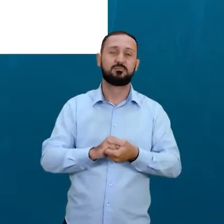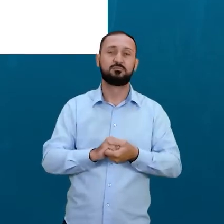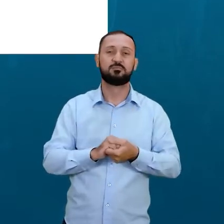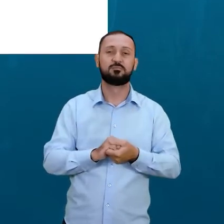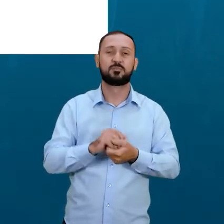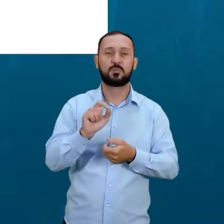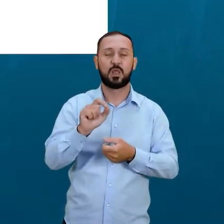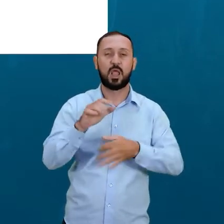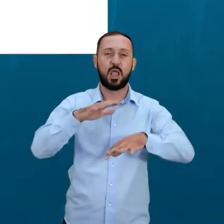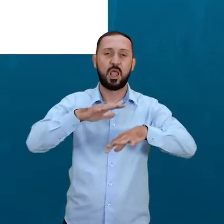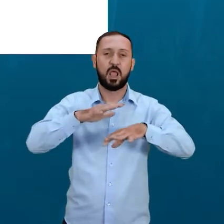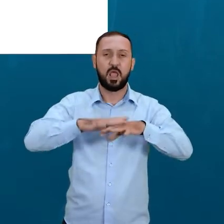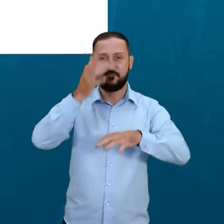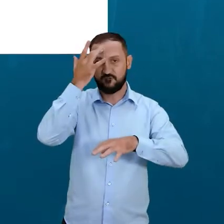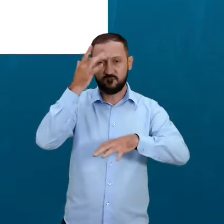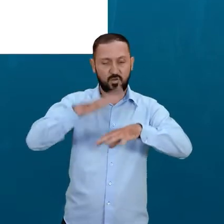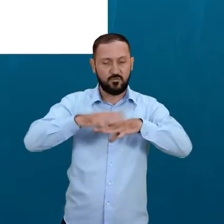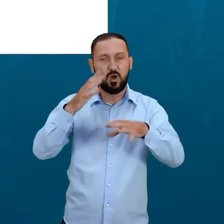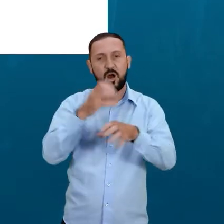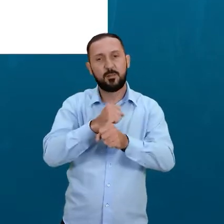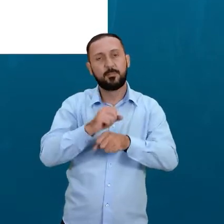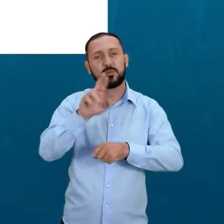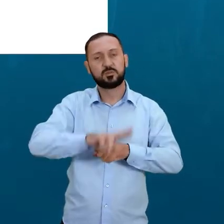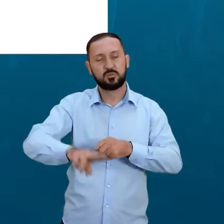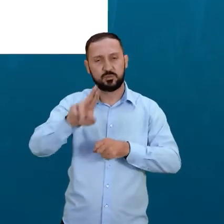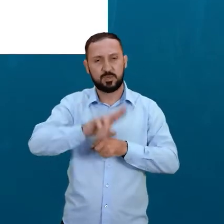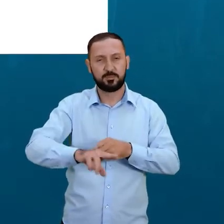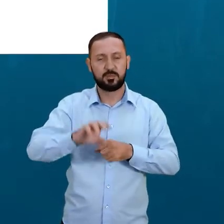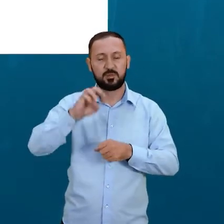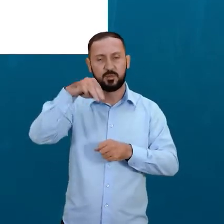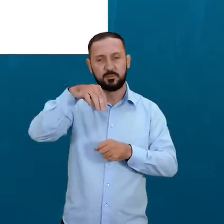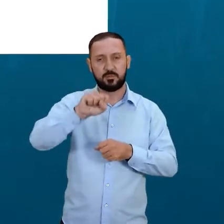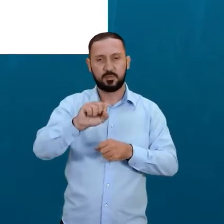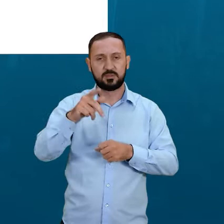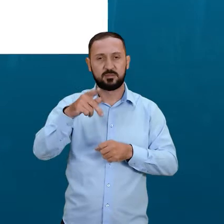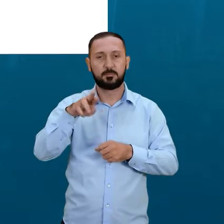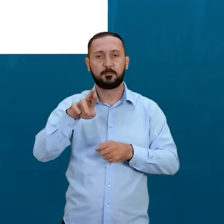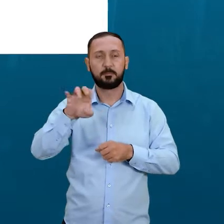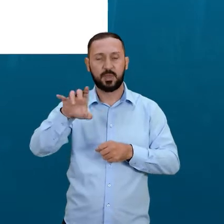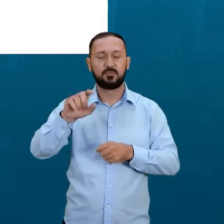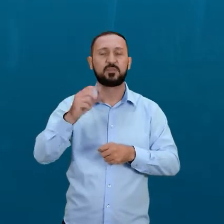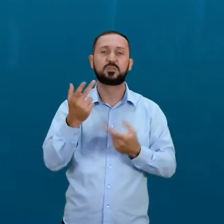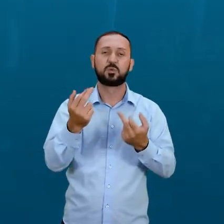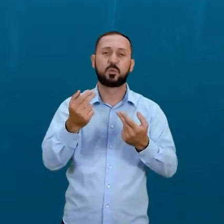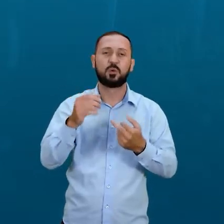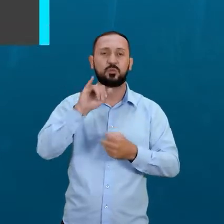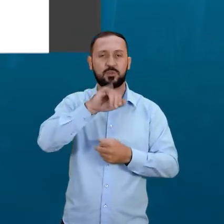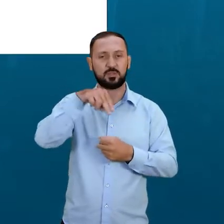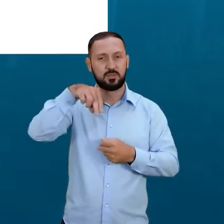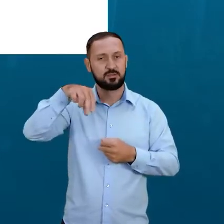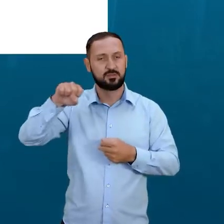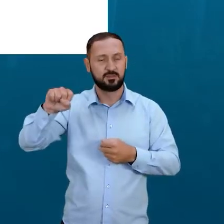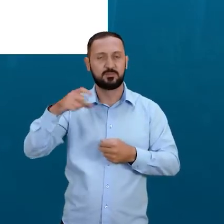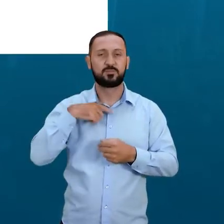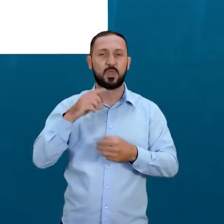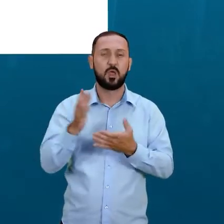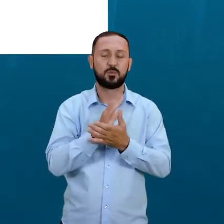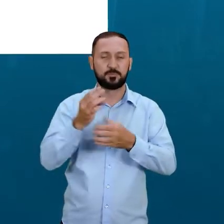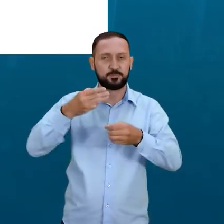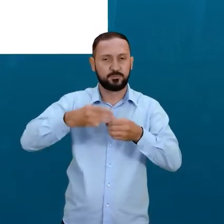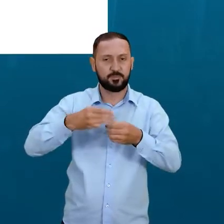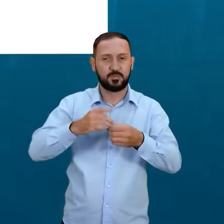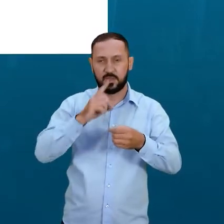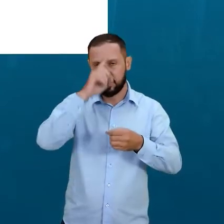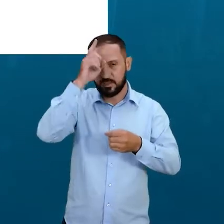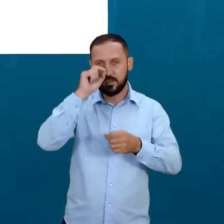fórmula de cálculo da aposentadoria a ser utilizada pelo MS-Prev será a mesma do INSS. Municípios e o Estado deverão criar